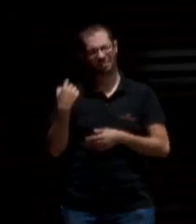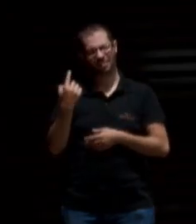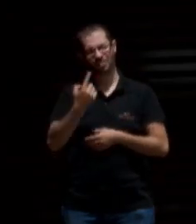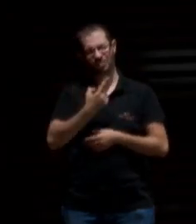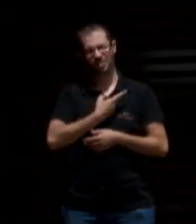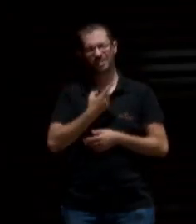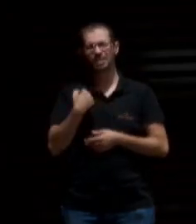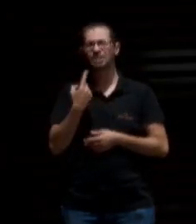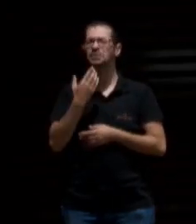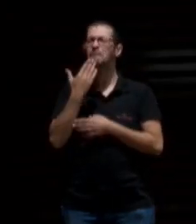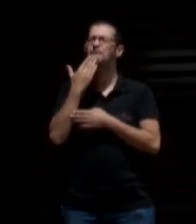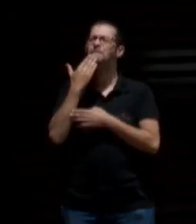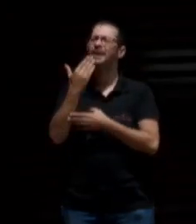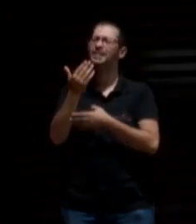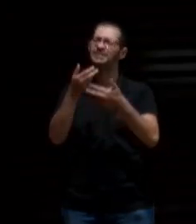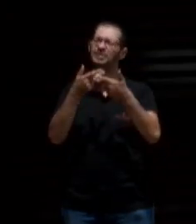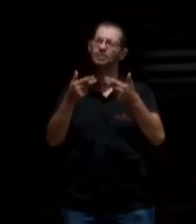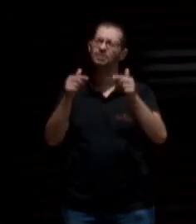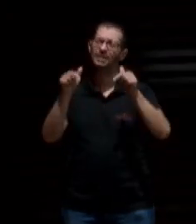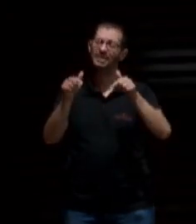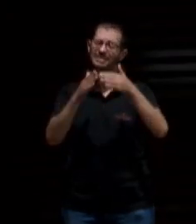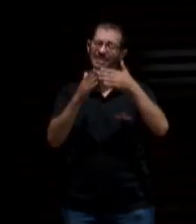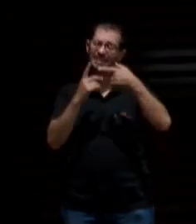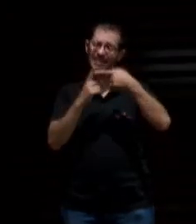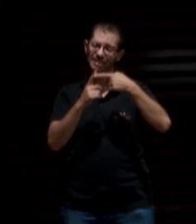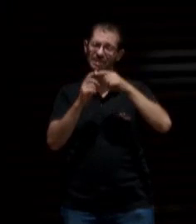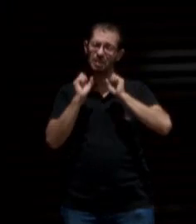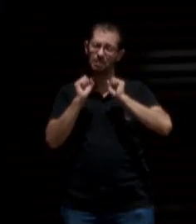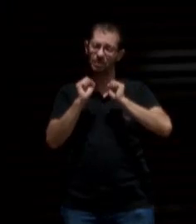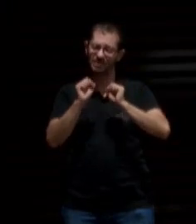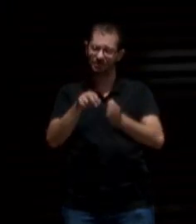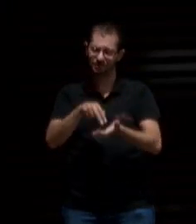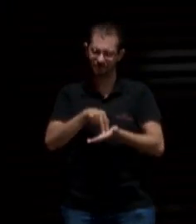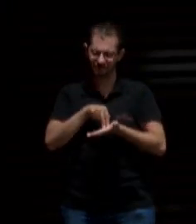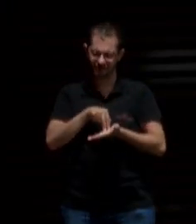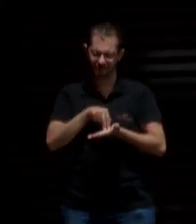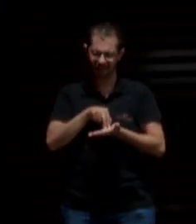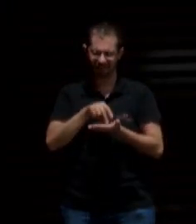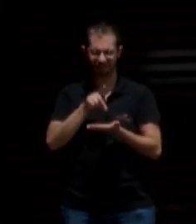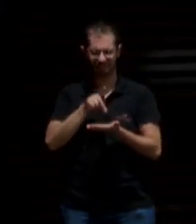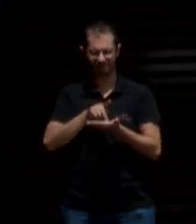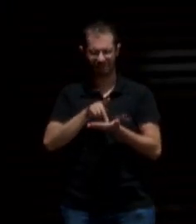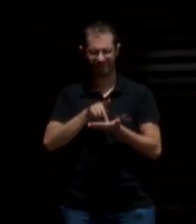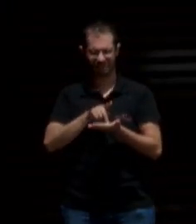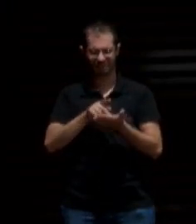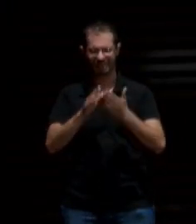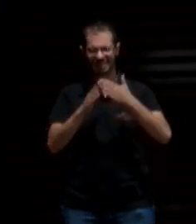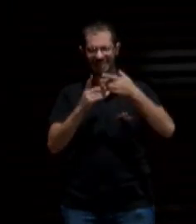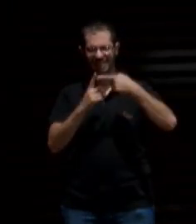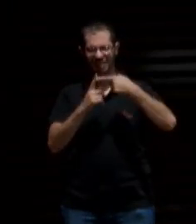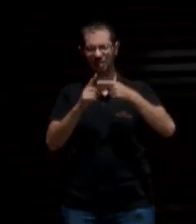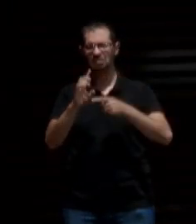pedimos essas coisas para que essa igreja aqui seja uma igreja firmada na verdade. Uma igreja que Te